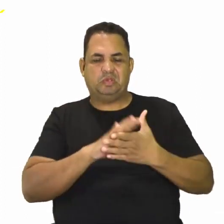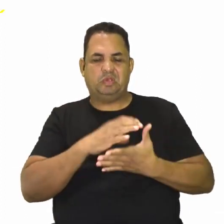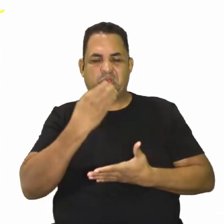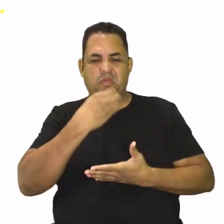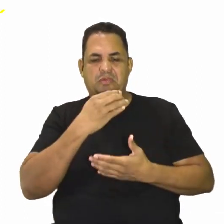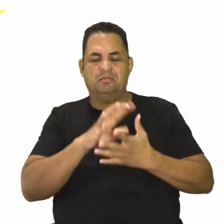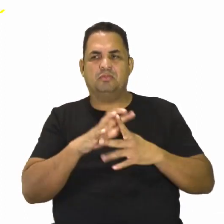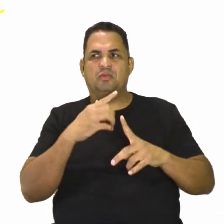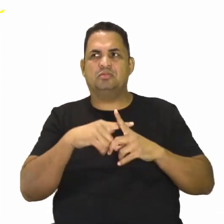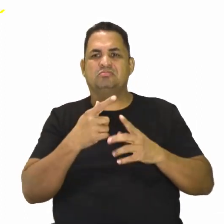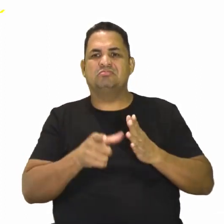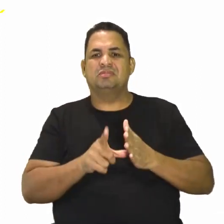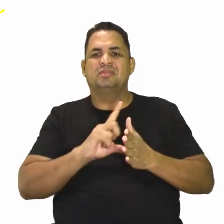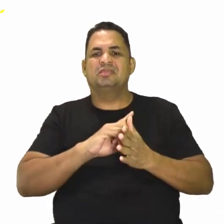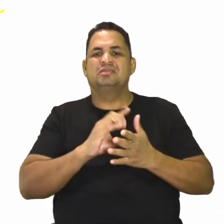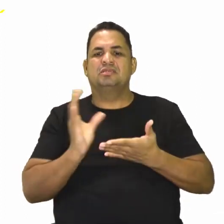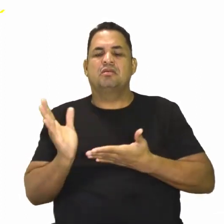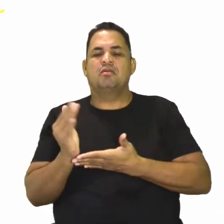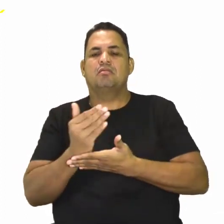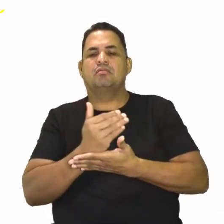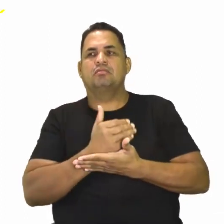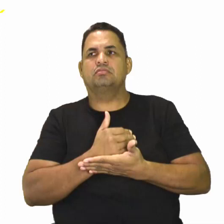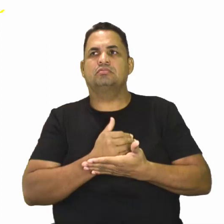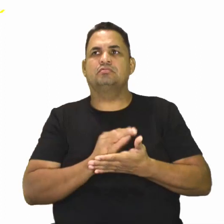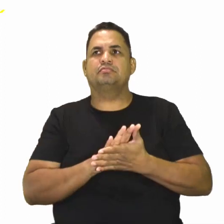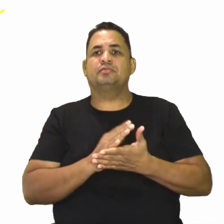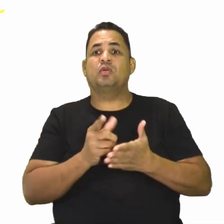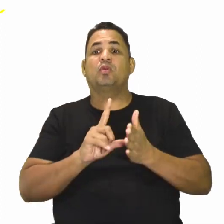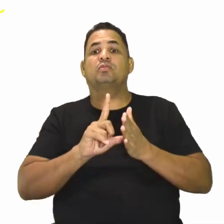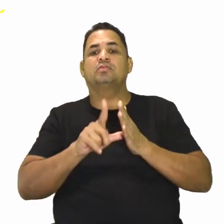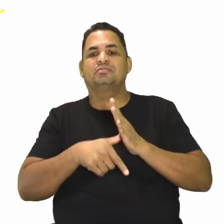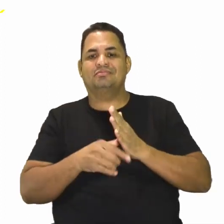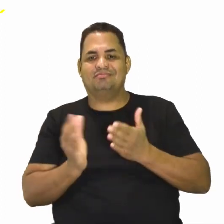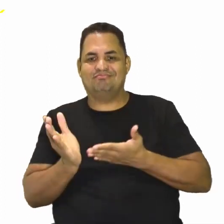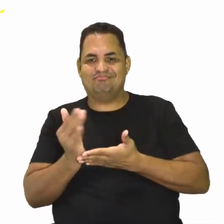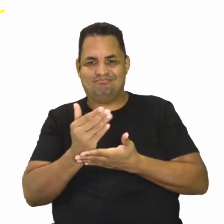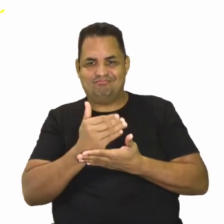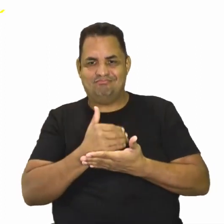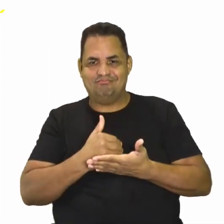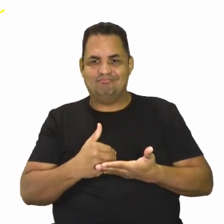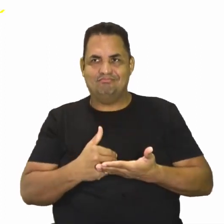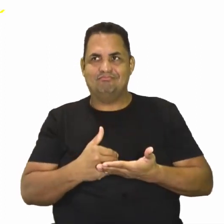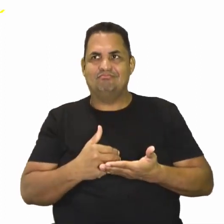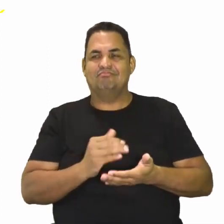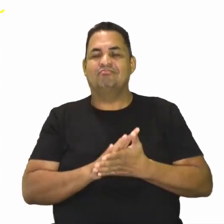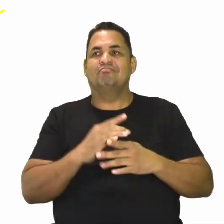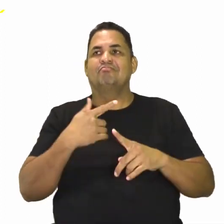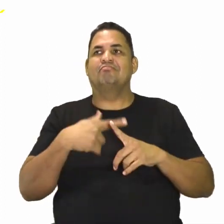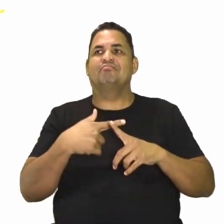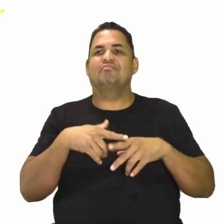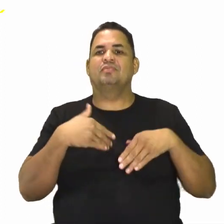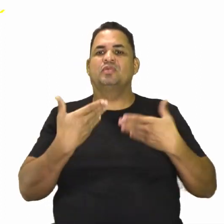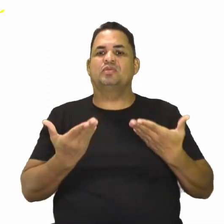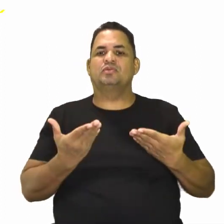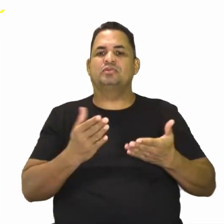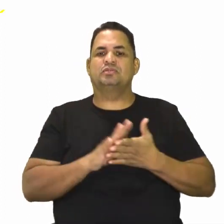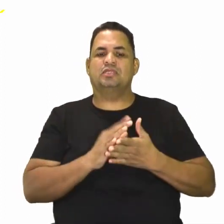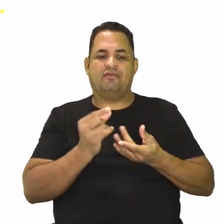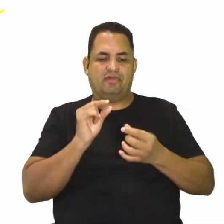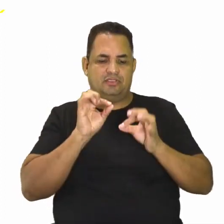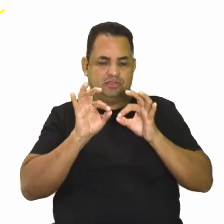ter antecipado a colheita ou atrasado a colheita. Porque quando se trata de